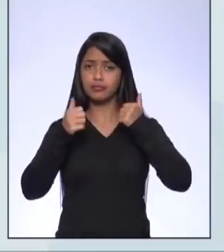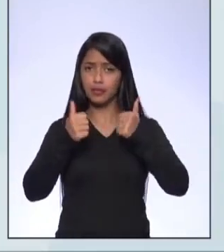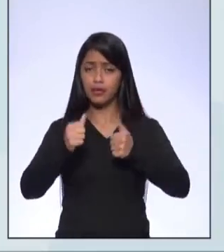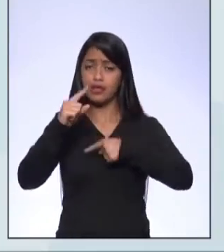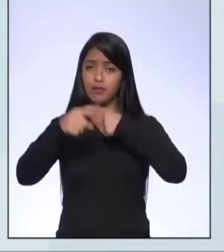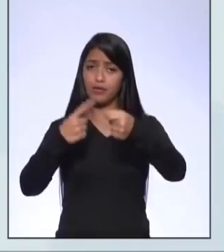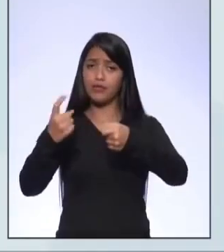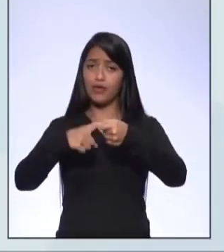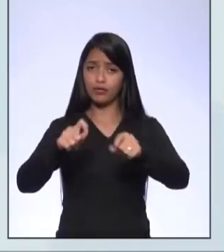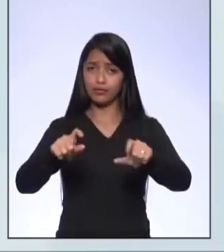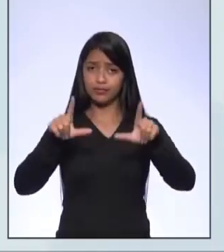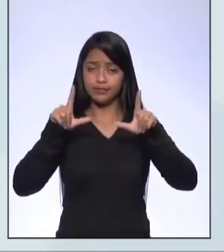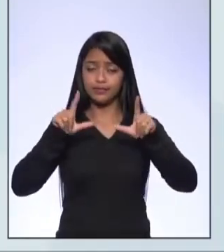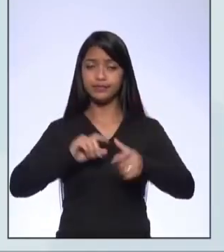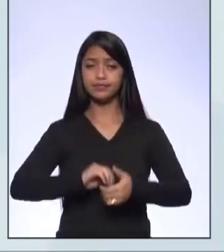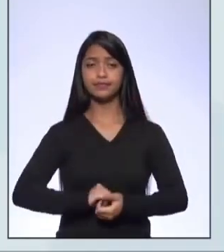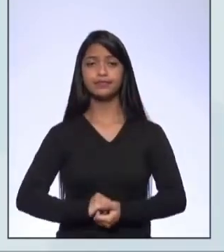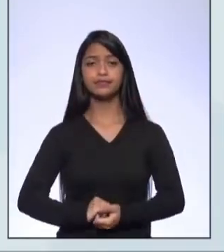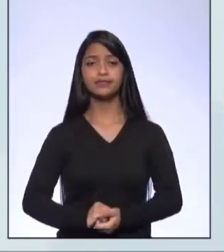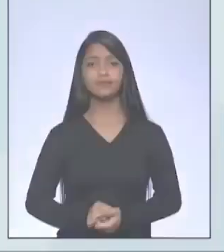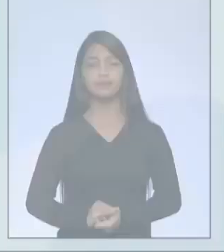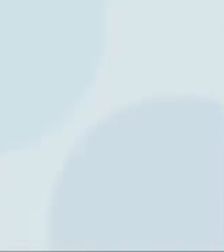vocês. Vamos lá.